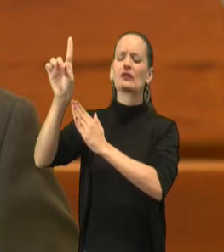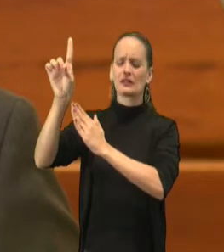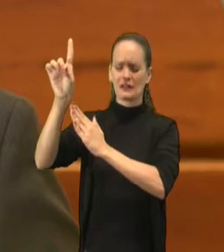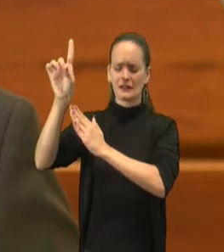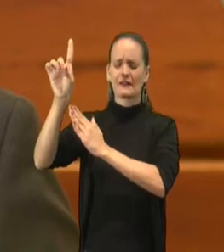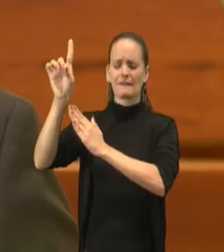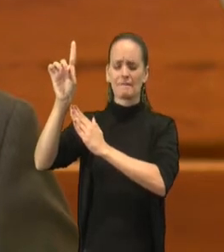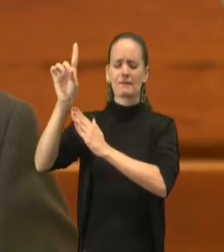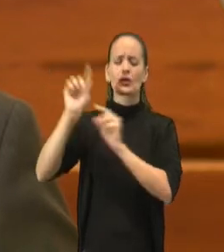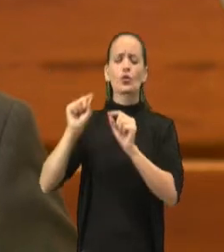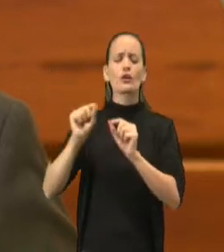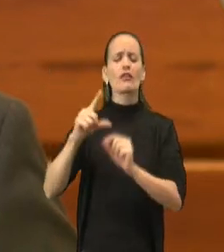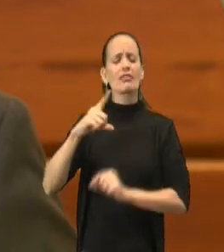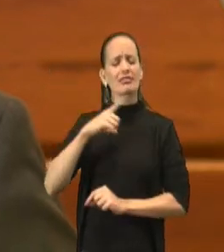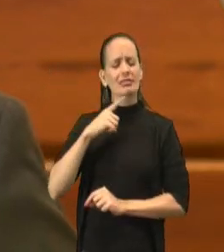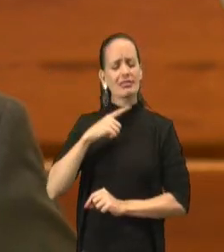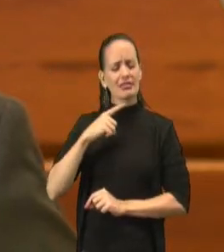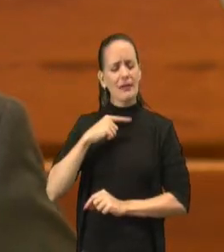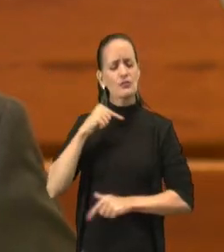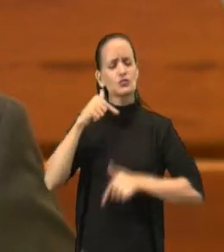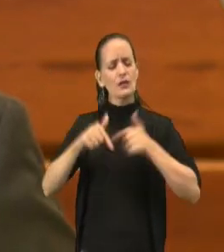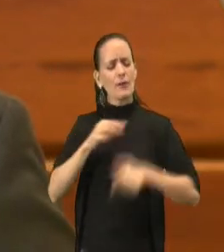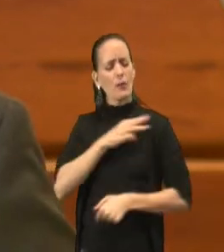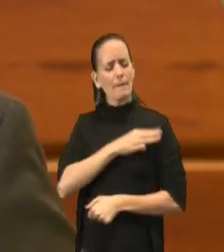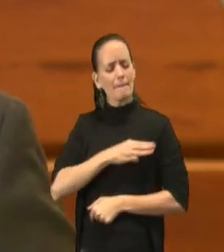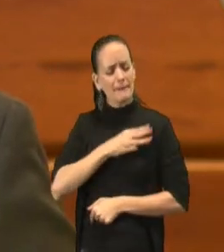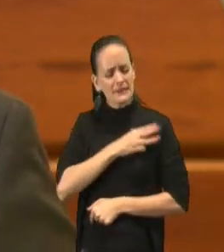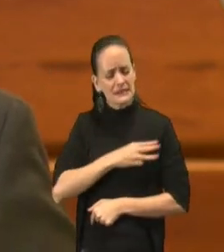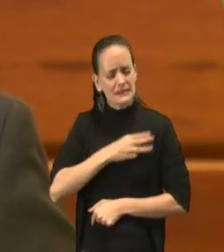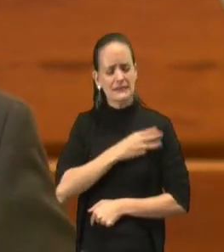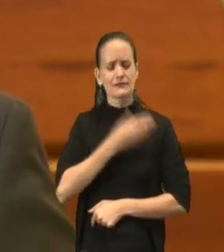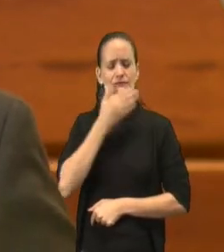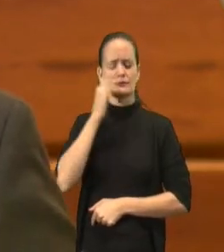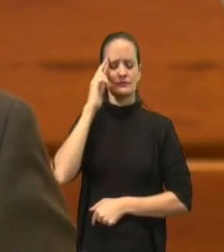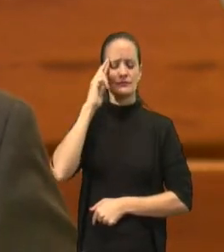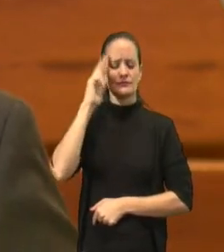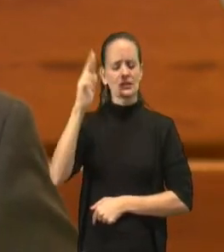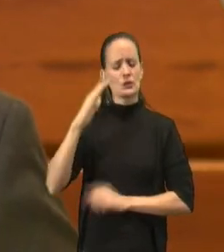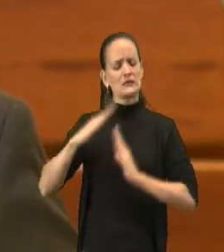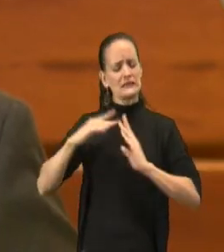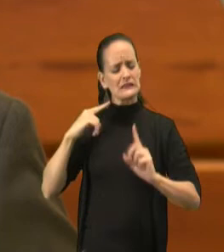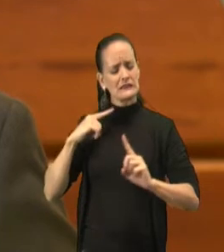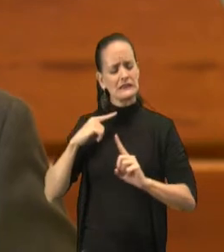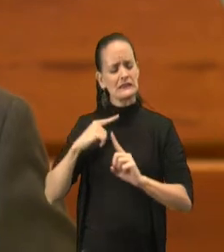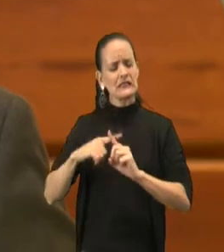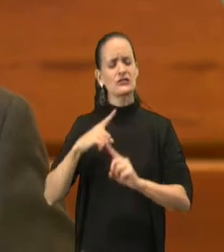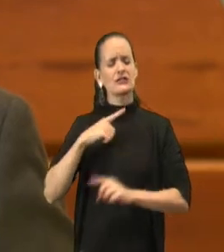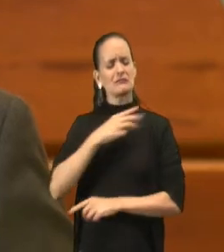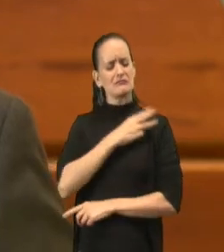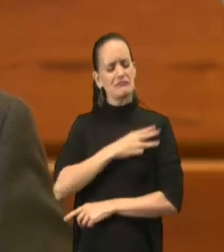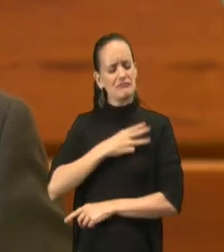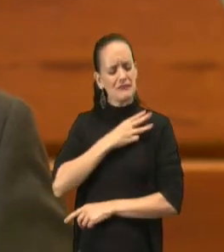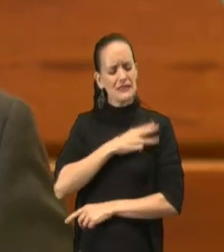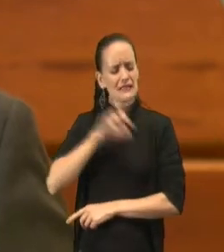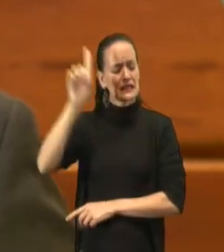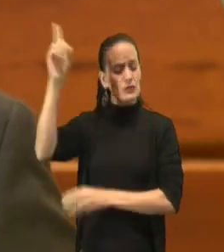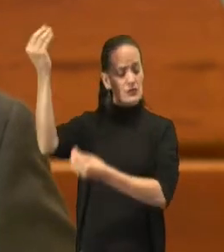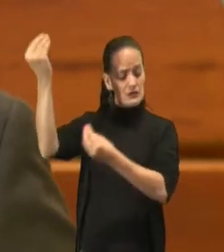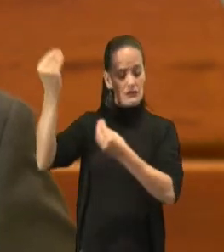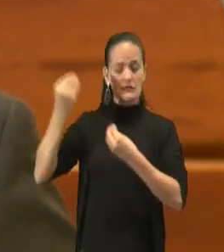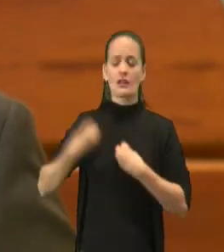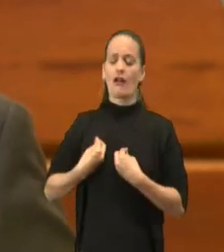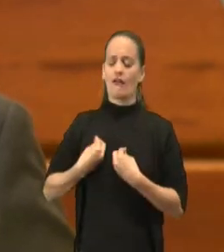missão gloriosa que os Teus filhos têm como igreja, Senhor Deus, missão essa que não foi dada nem aos